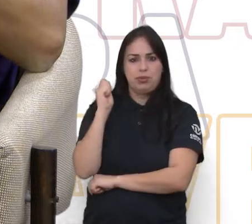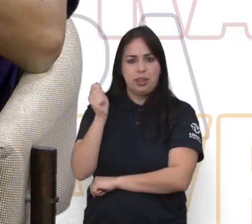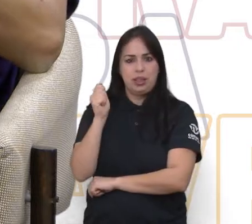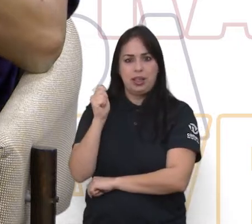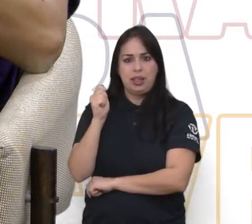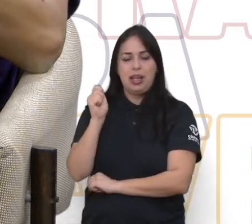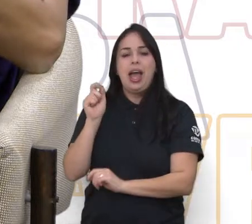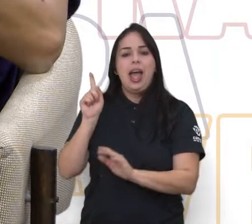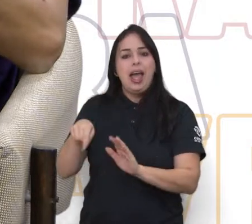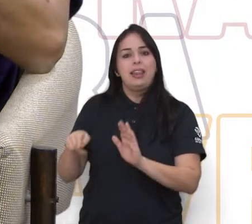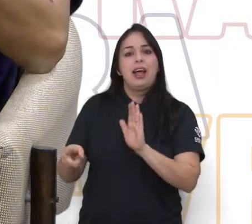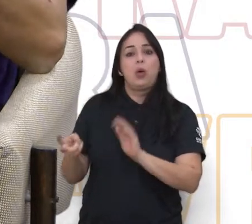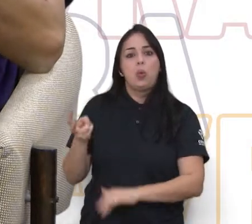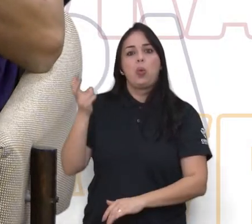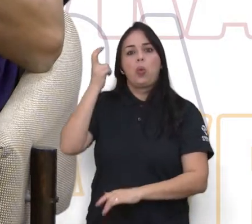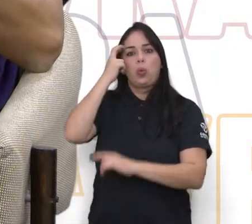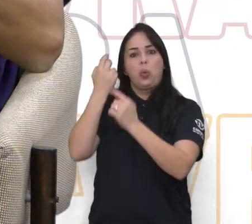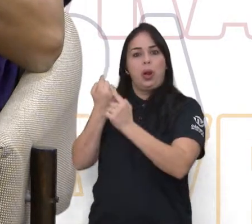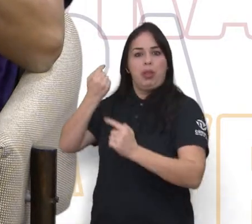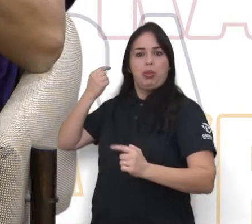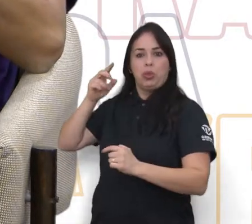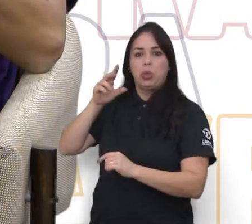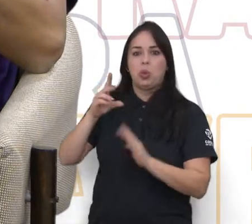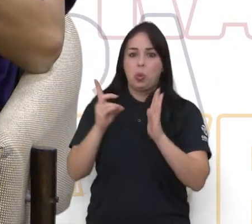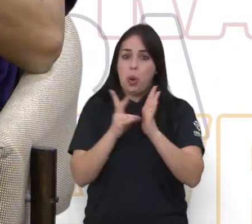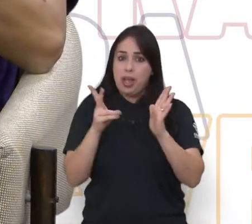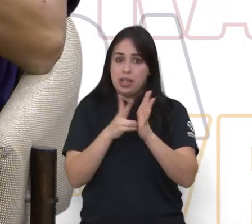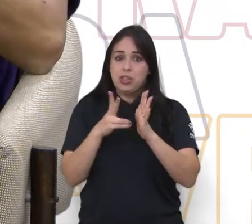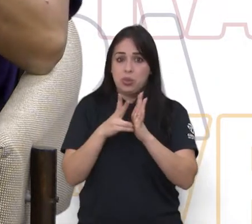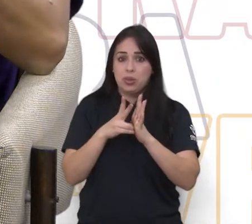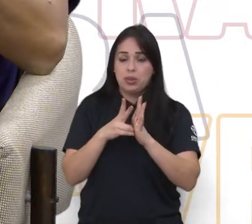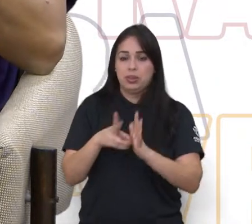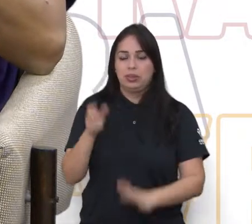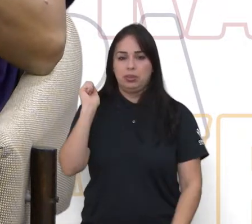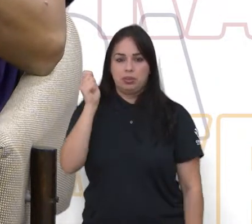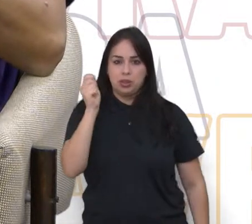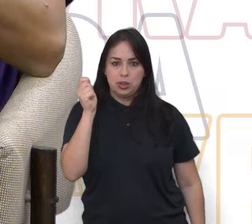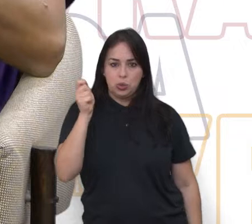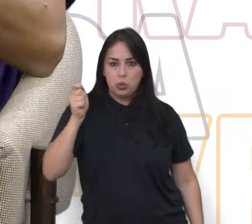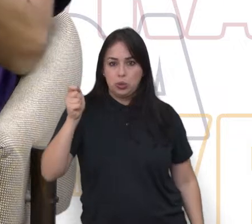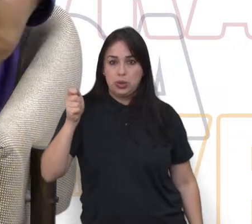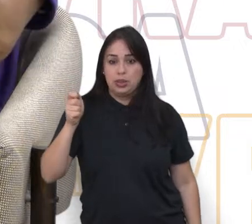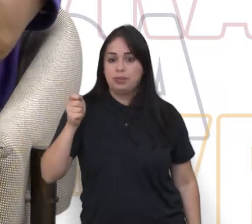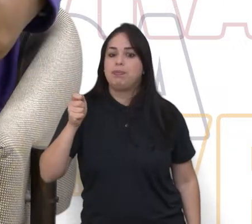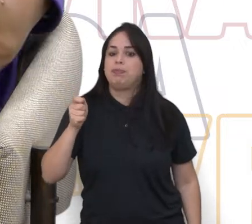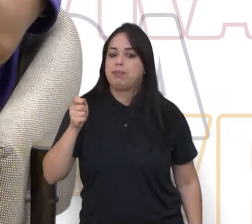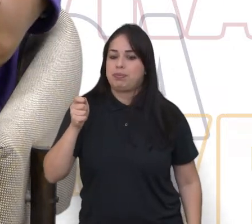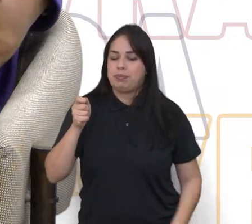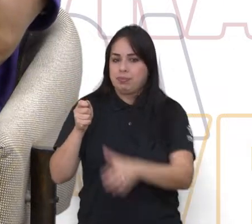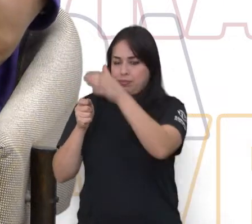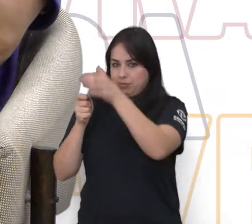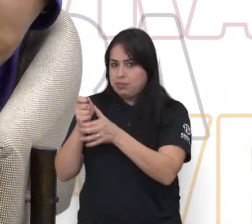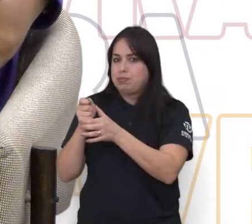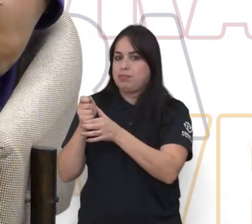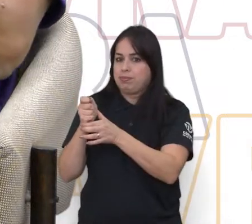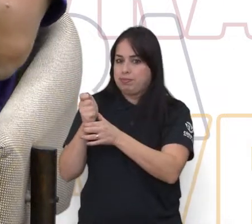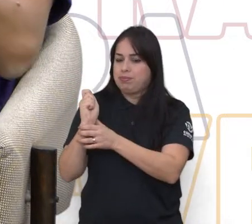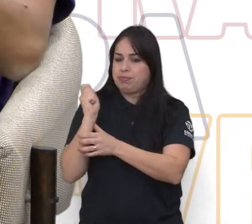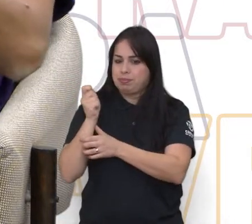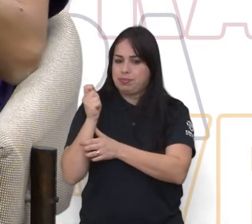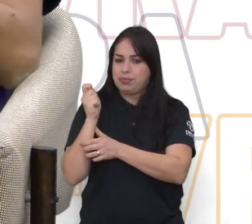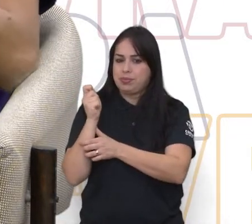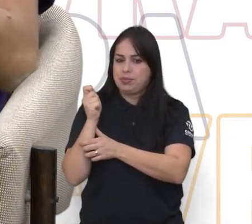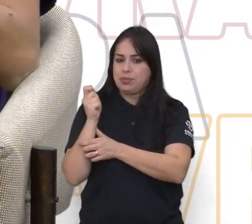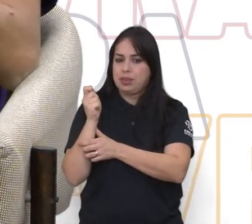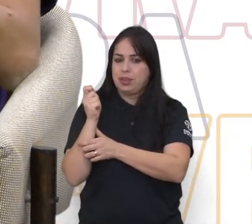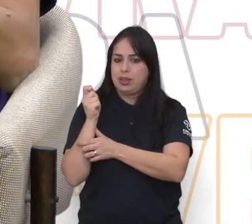dos índios, de todas as etnias indígenas do nosso Brasil. Então, quando eu faço um chocalho, uma maraca, eu posso